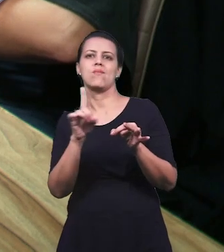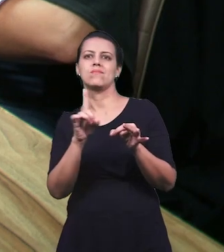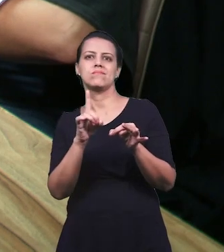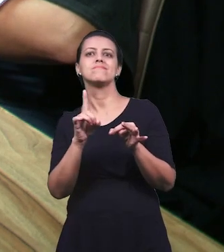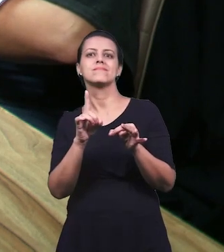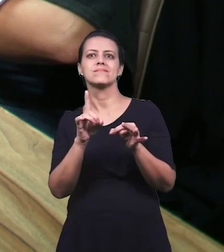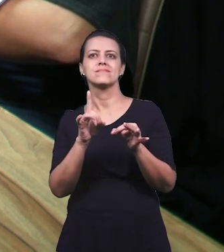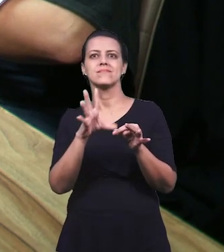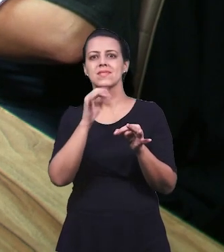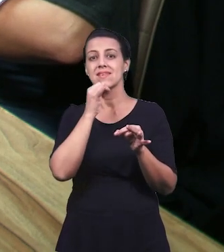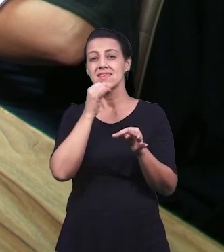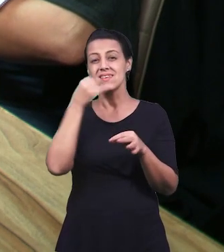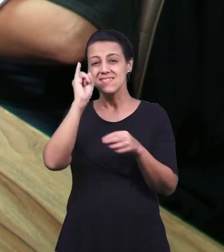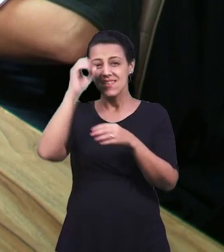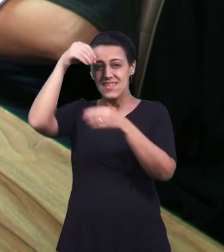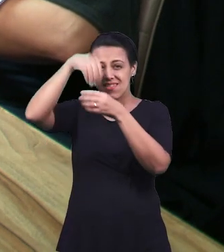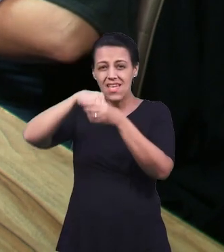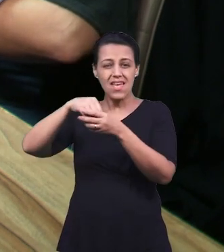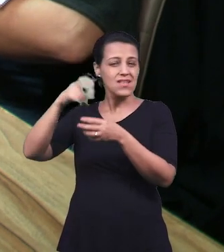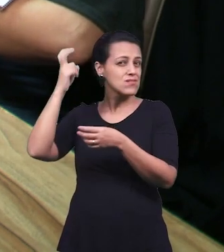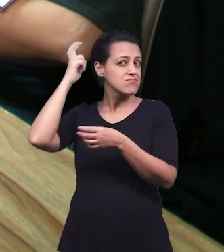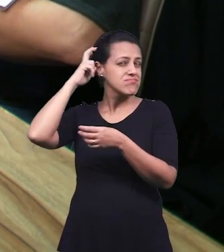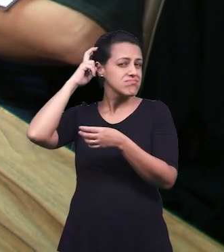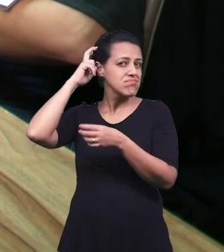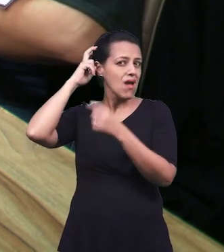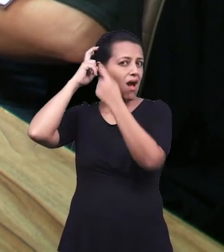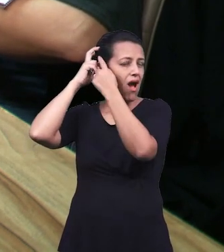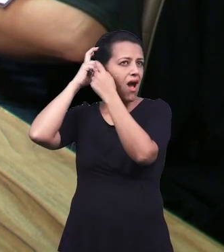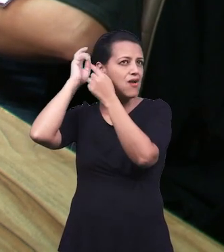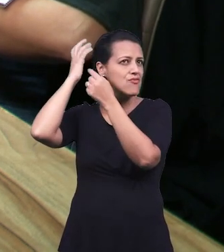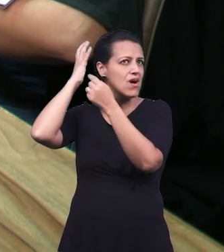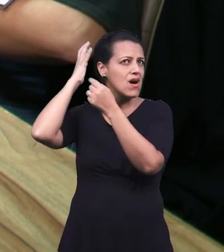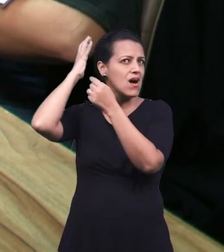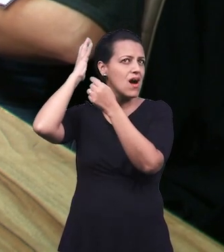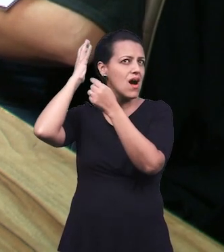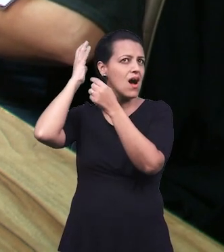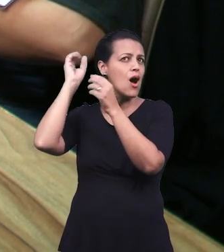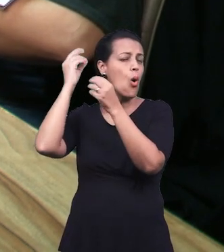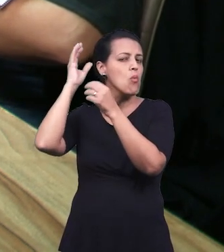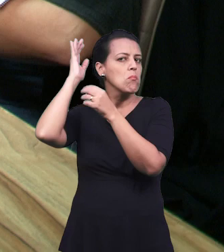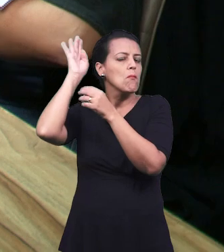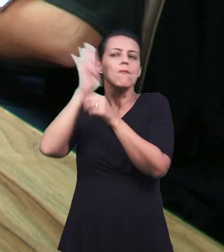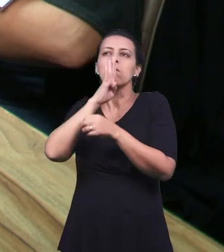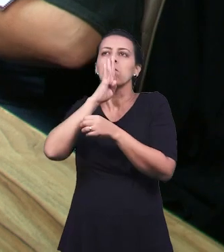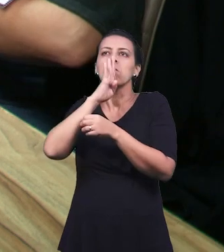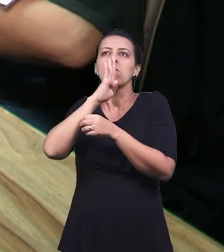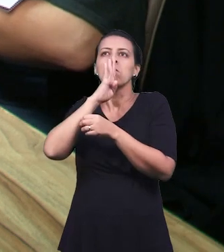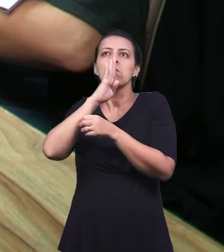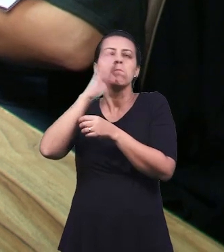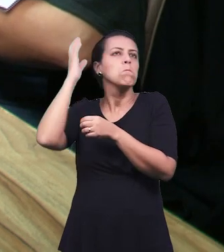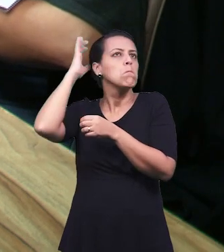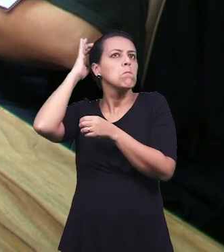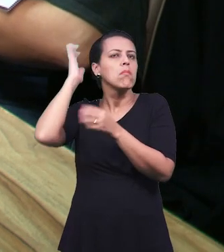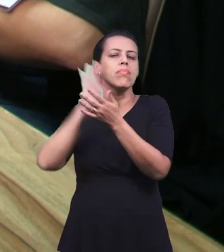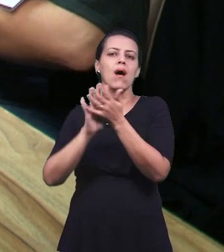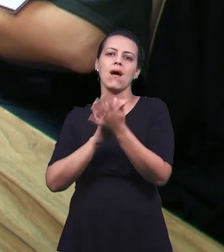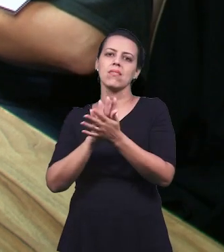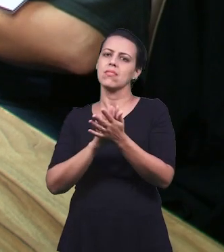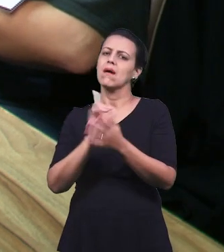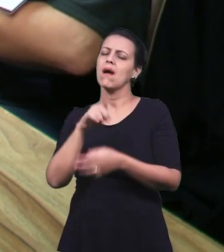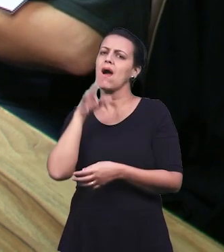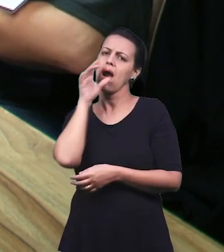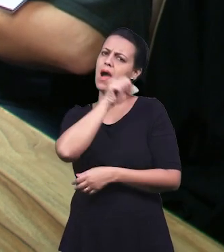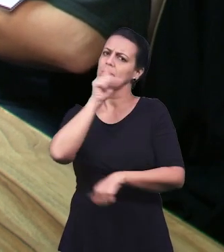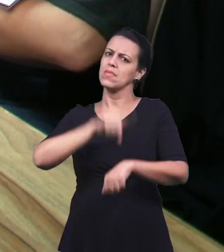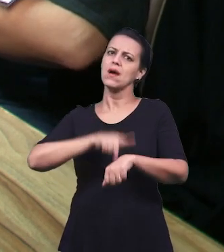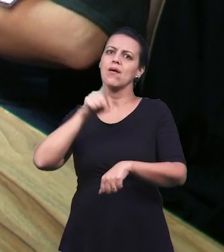ficam dentro da cóclea vibraram e trouxeram a resposta desse nervo auditivo ou não. É uma resposta imediata, porque o tipo